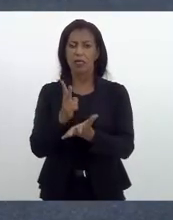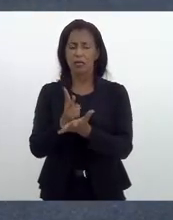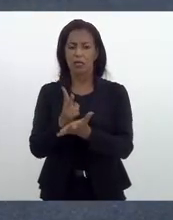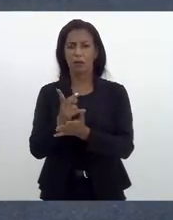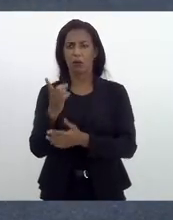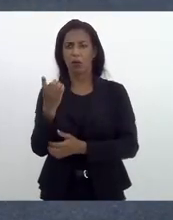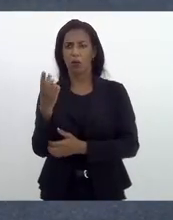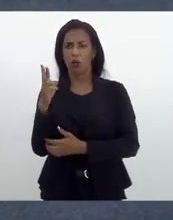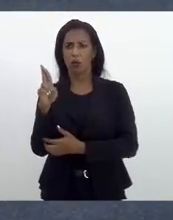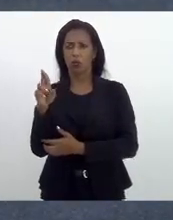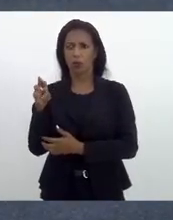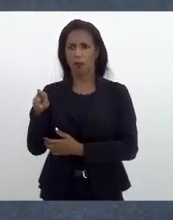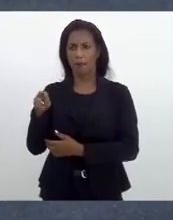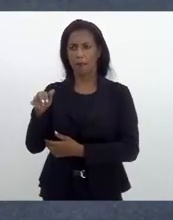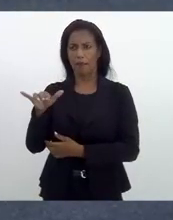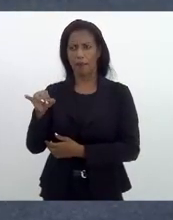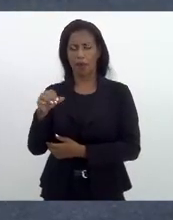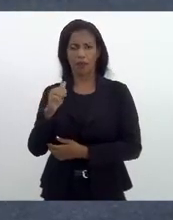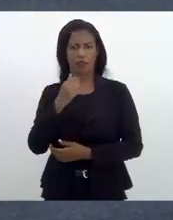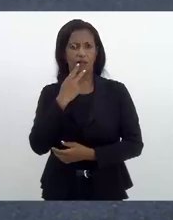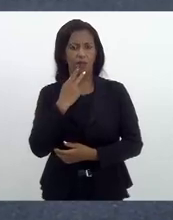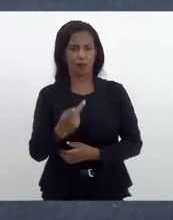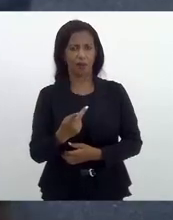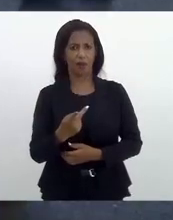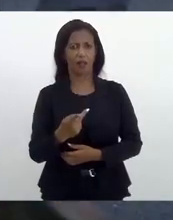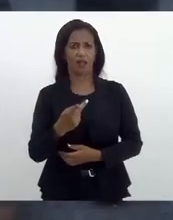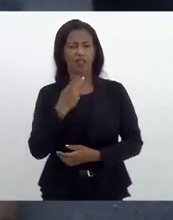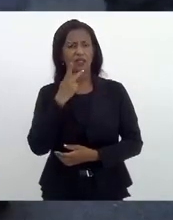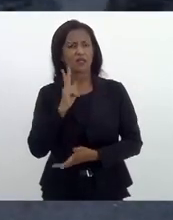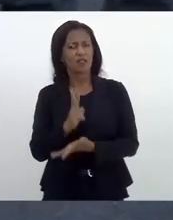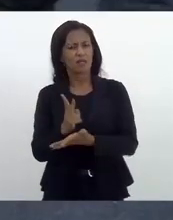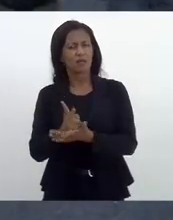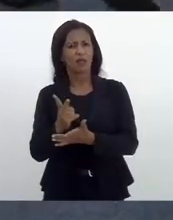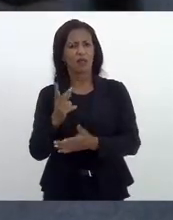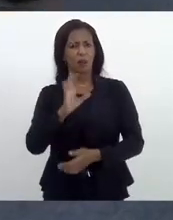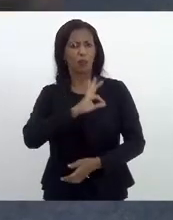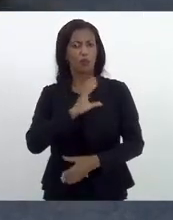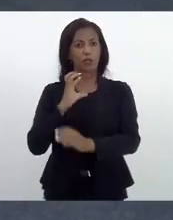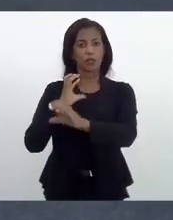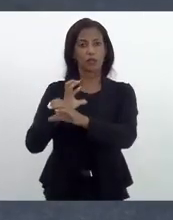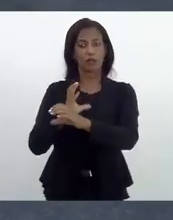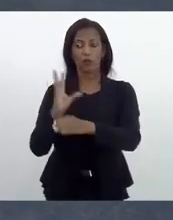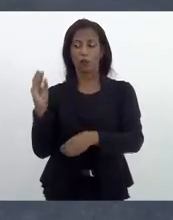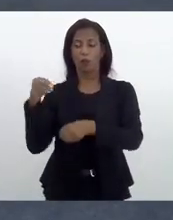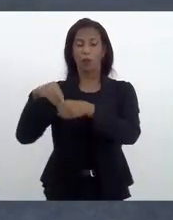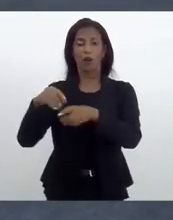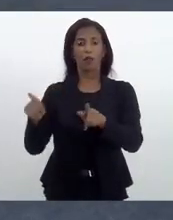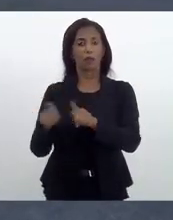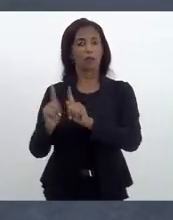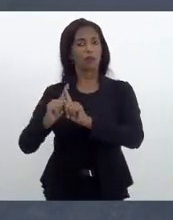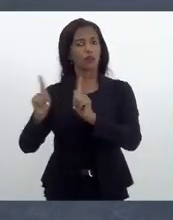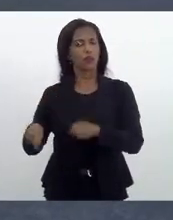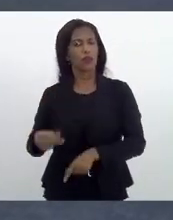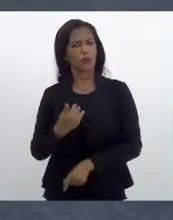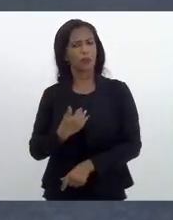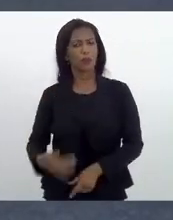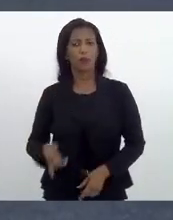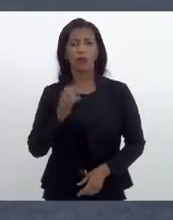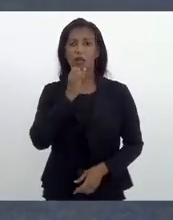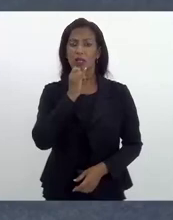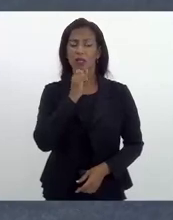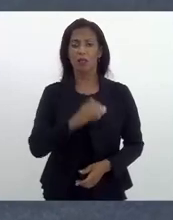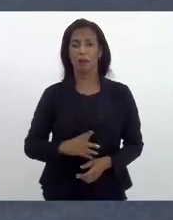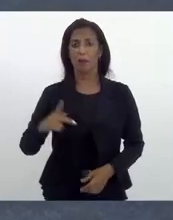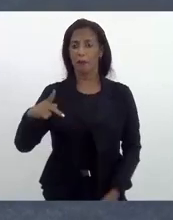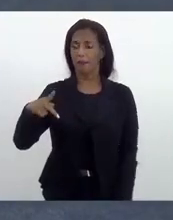Márcia fala, a gente tende a citar sempre a Polícia Civil, mas também incluindo isso aí, os servidores públicos, por exemplo, da